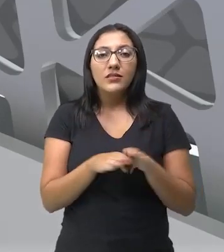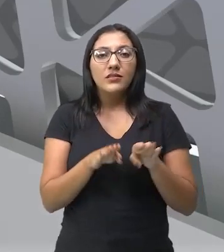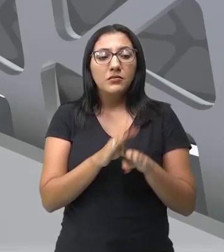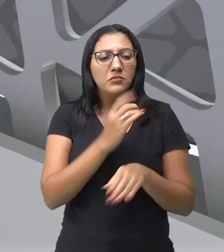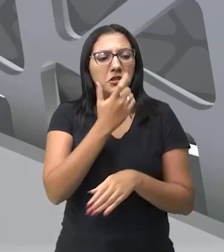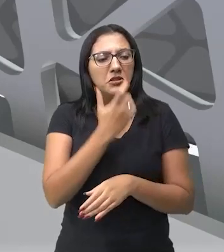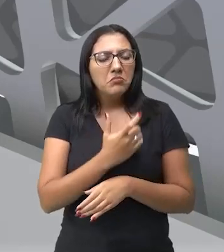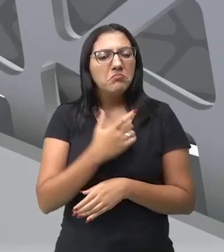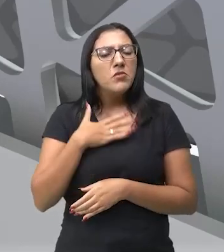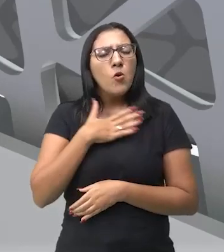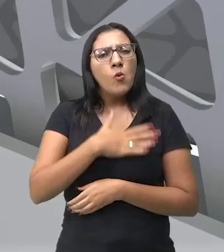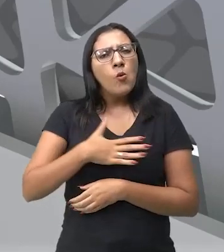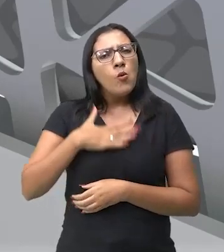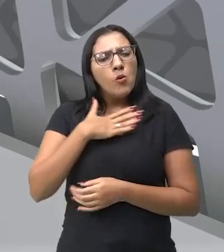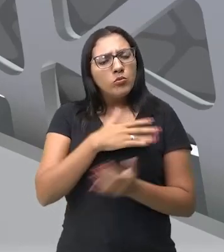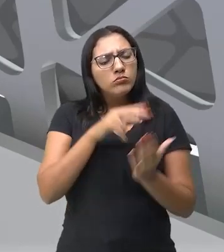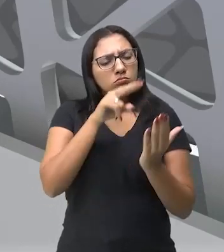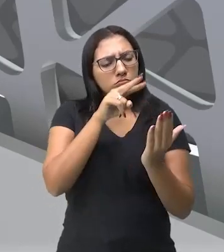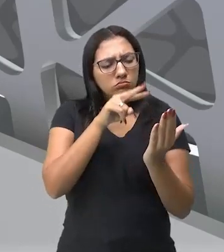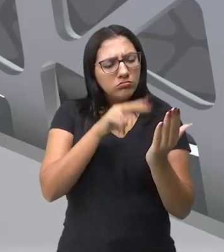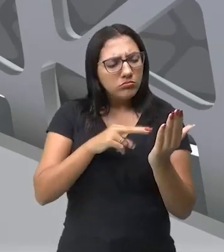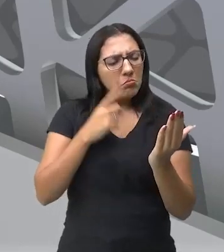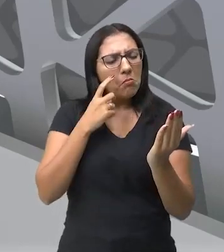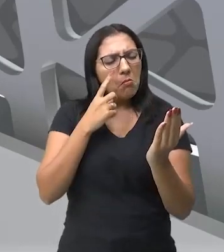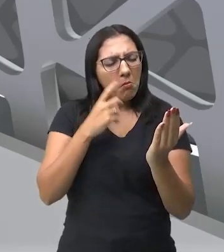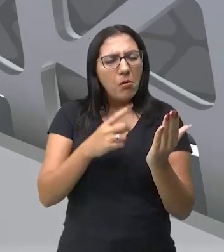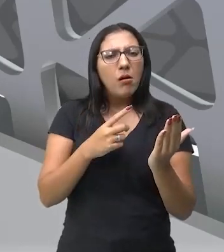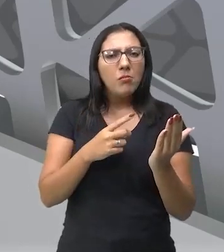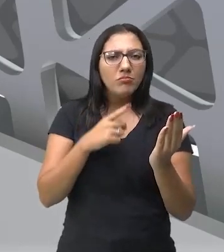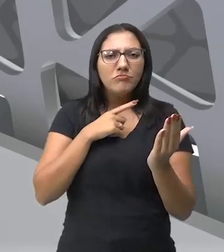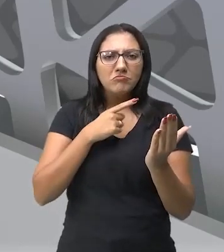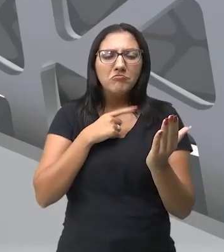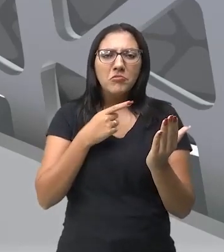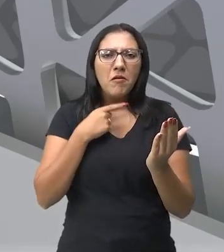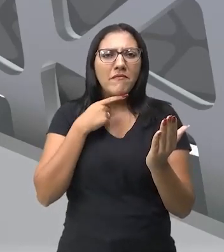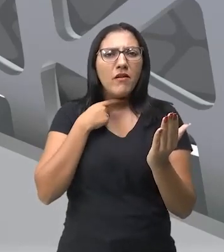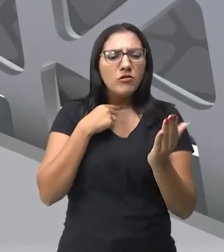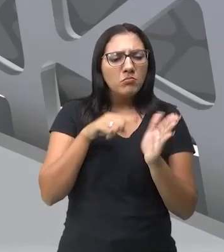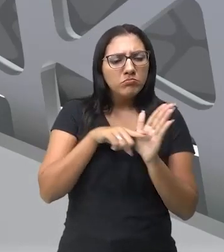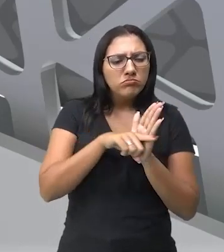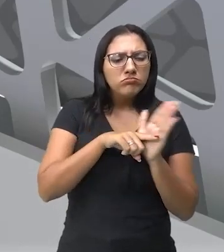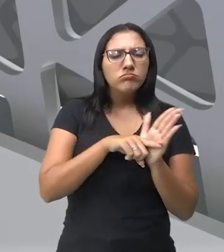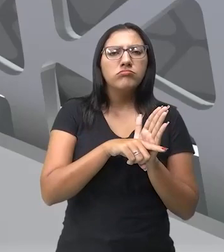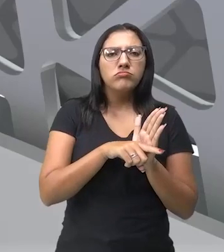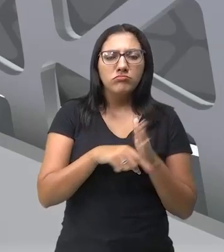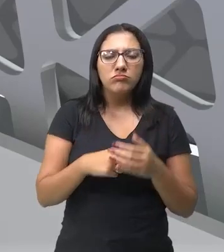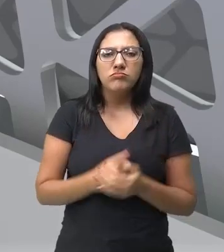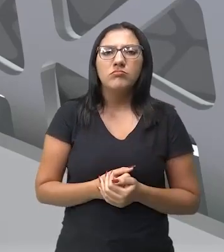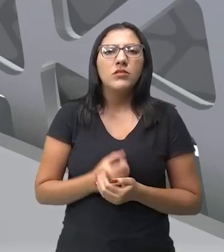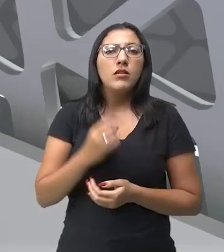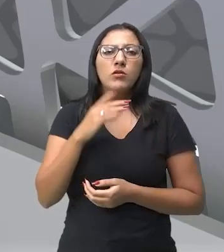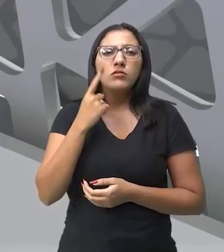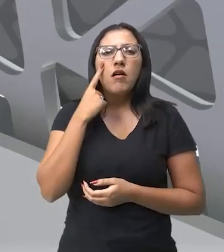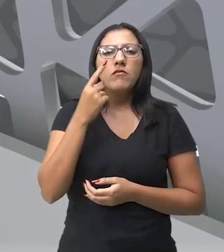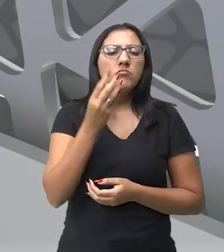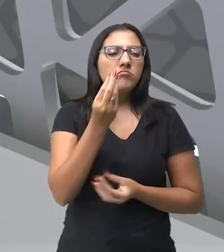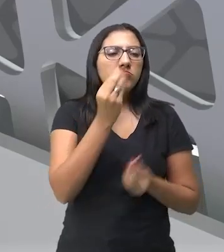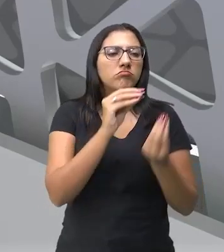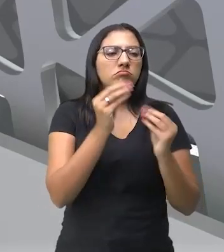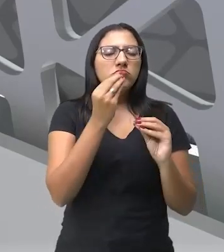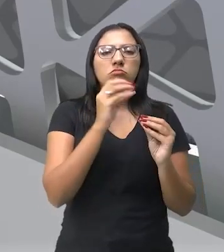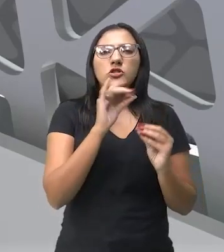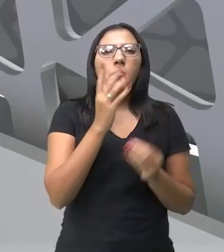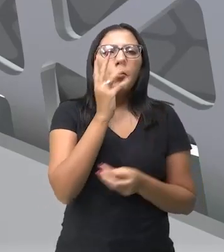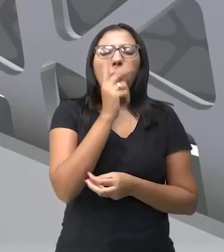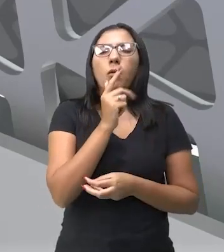enfeite, vamos dizer assim, é aquilo que atrai, aquilo que chama a atenção e que faz com que a leitura se torne mais agradável